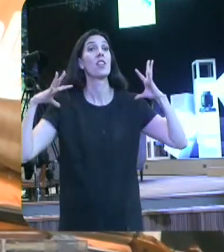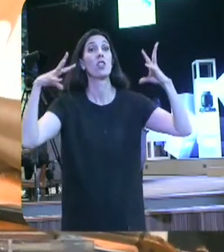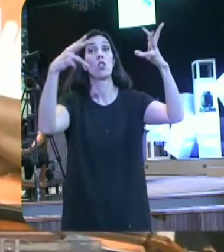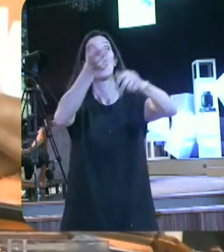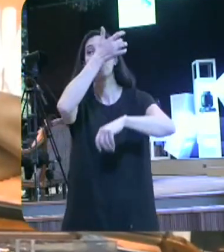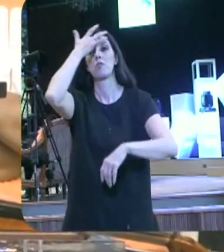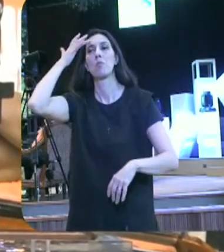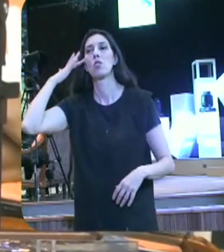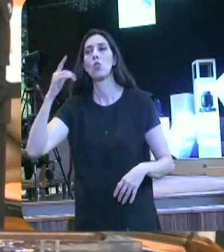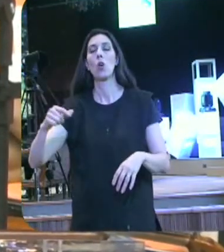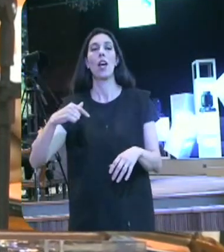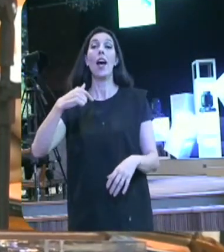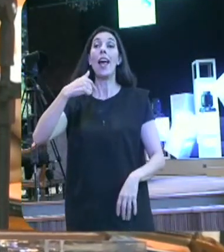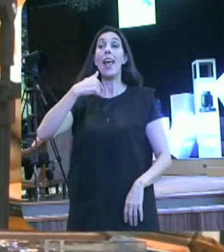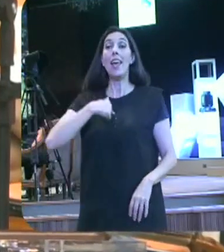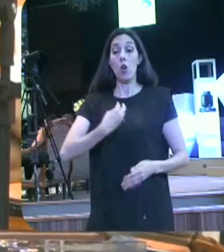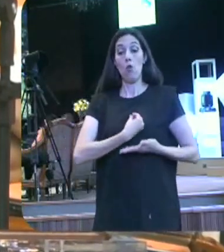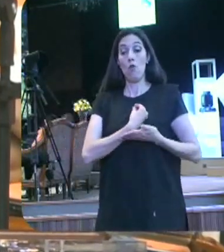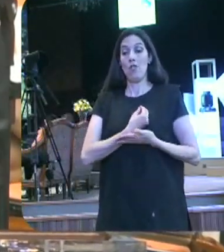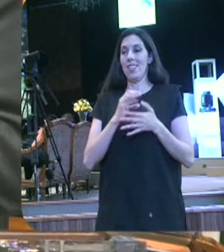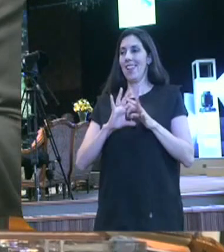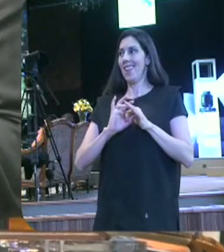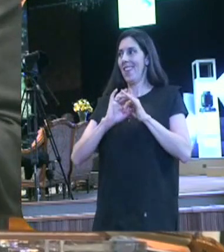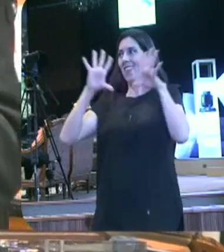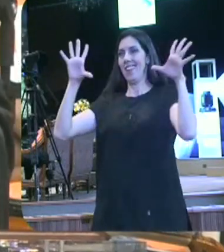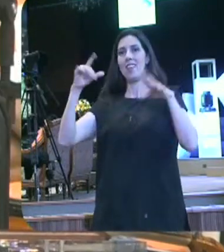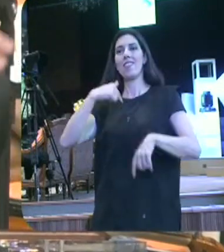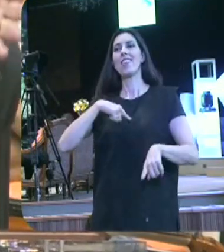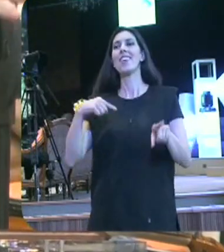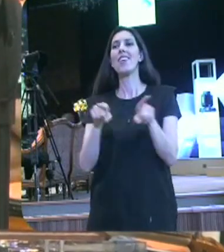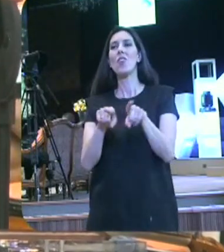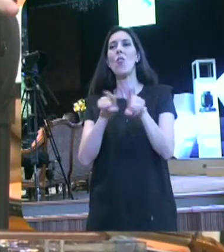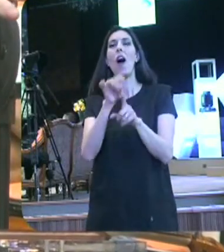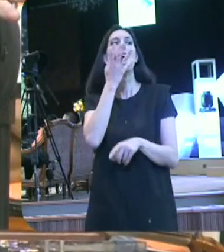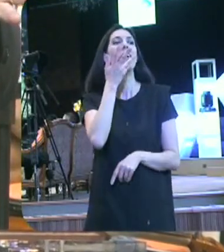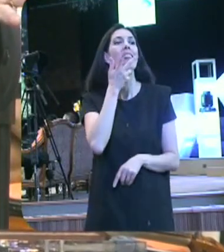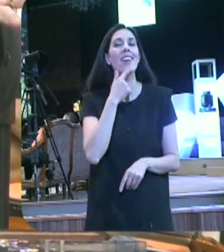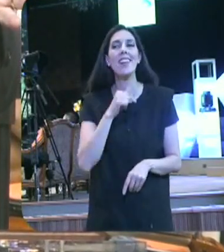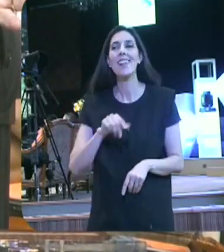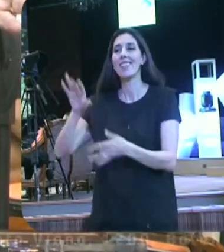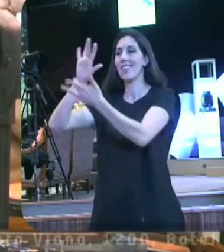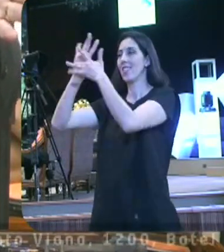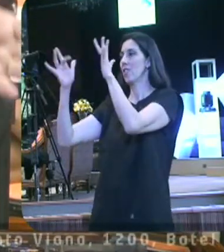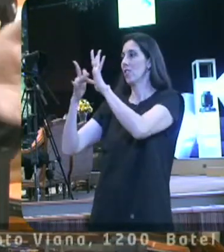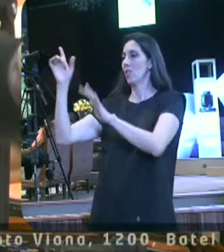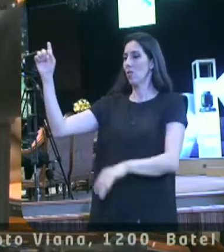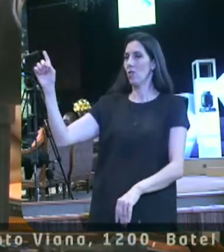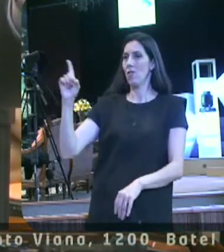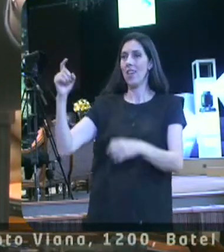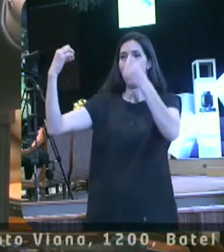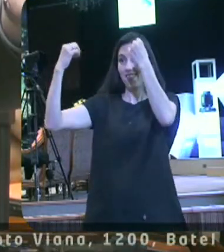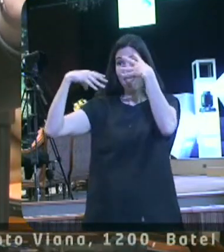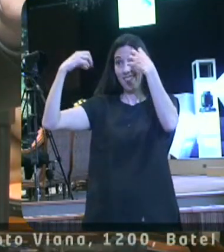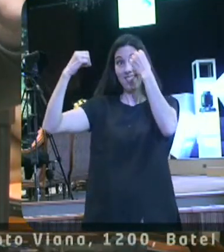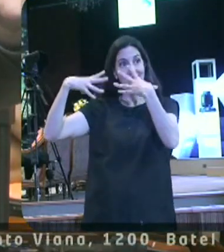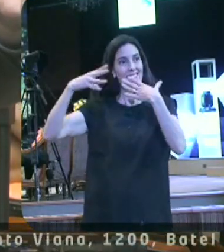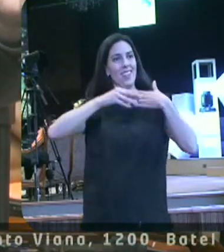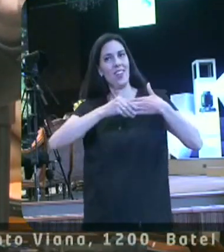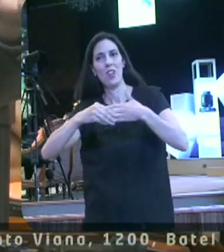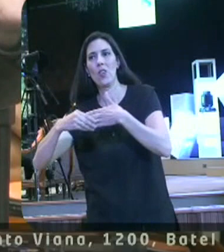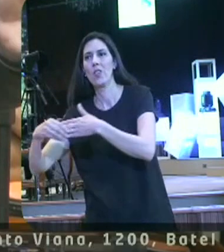pelo Senhor, que se deixa orientar, mostrar o